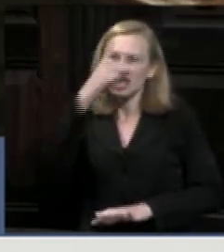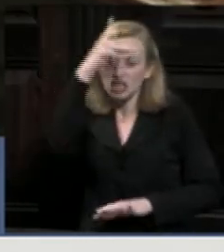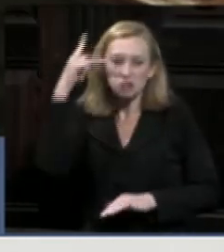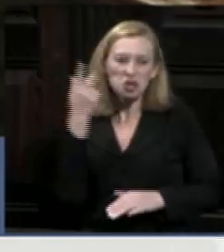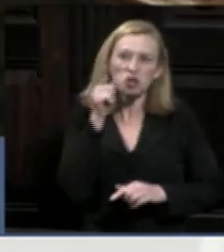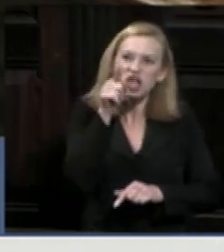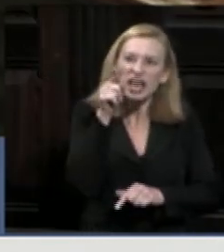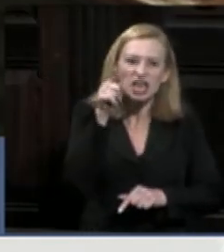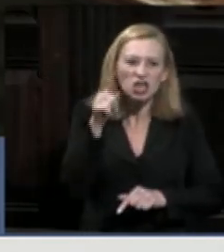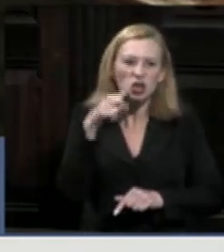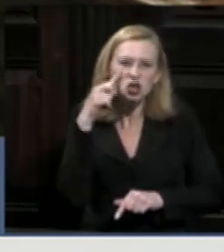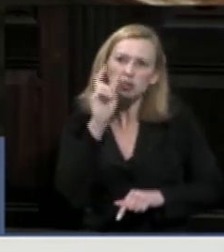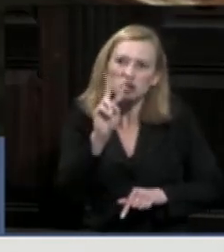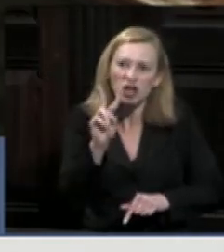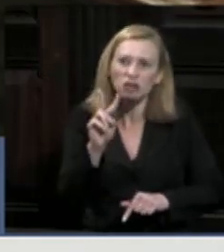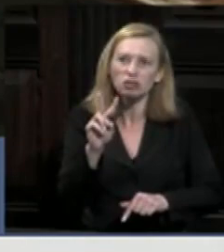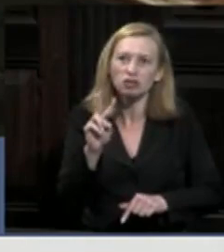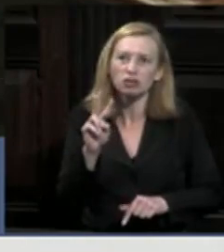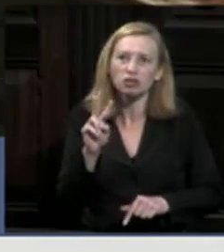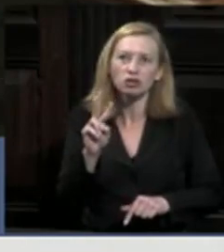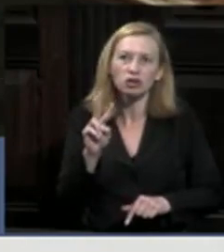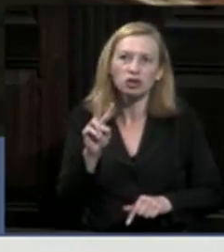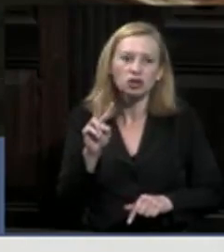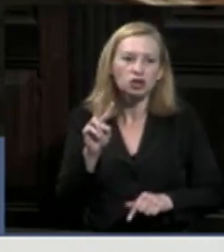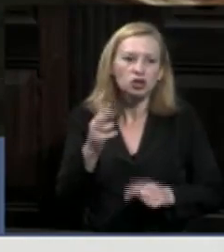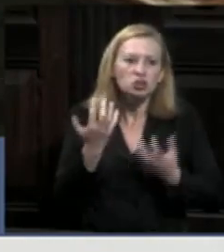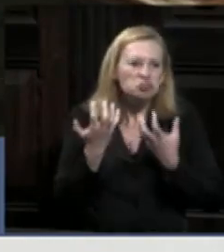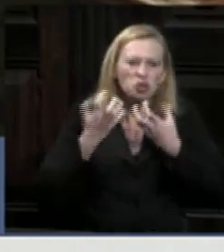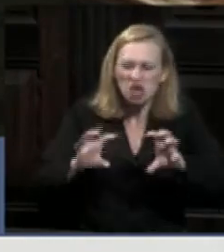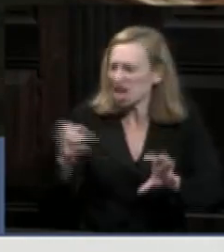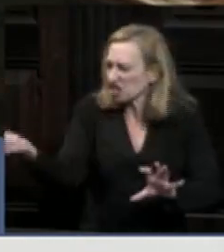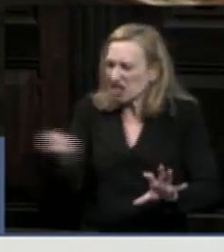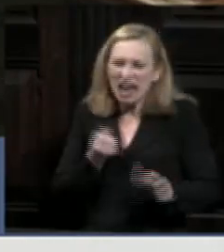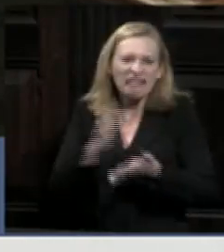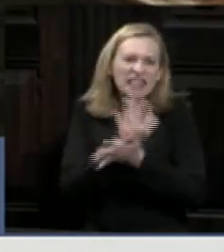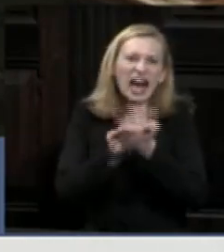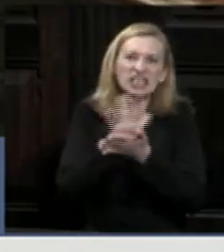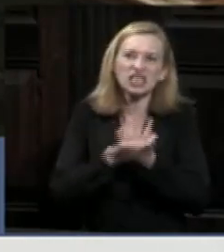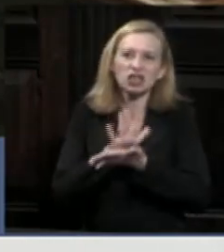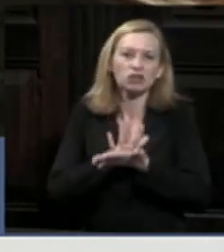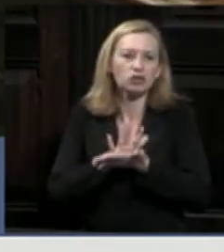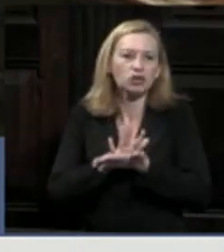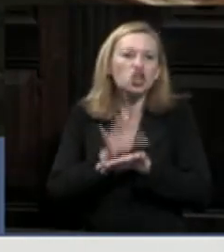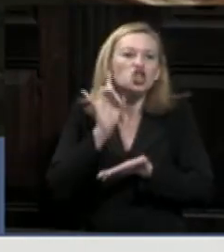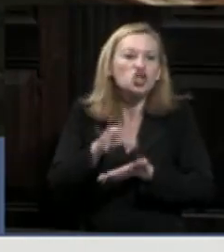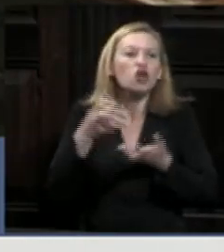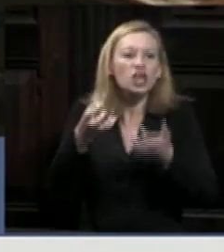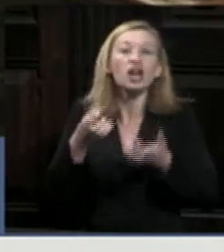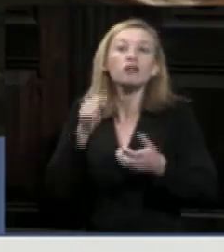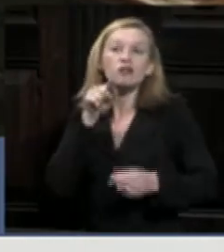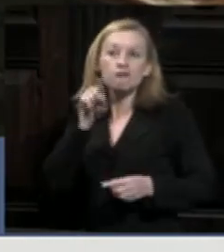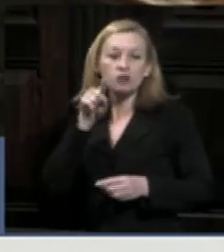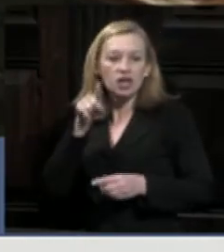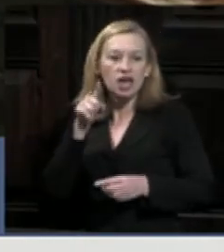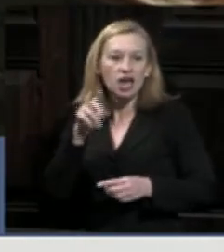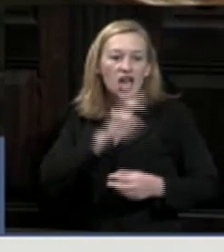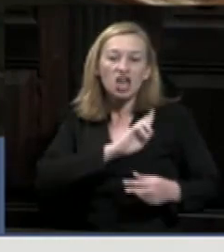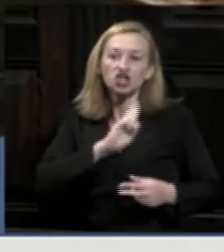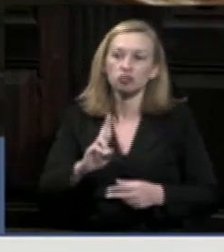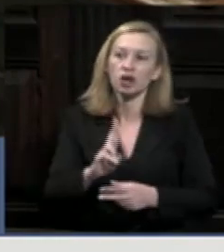está tratando não quero ficar aqui a ele que era tio dele não só quero que ele respeite